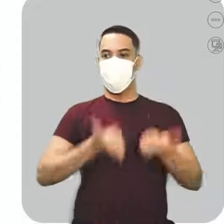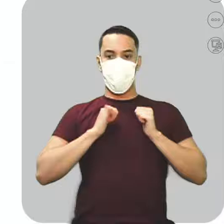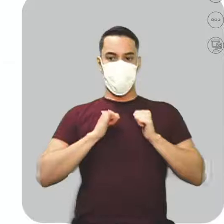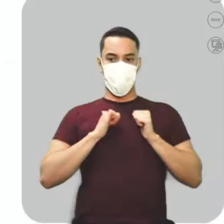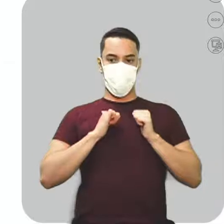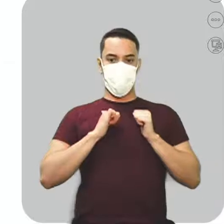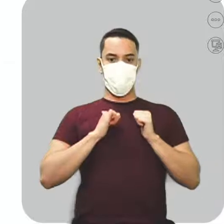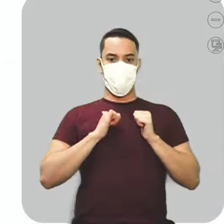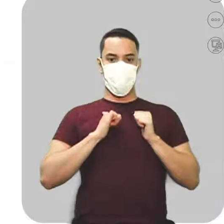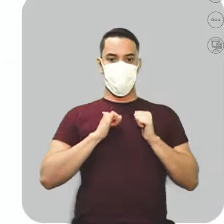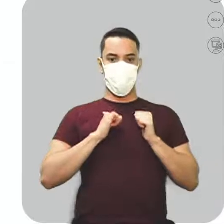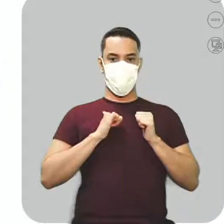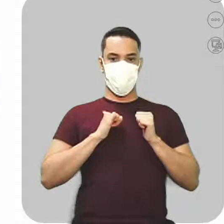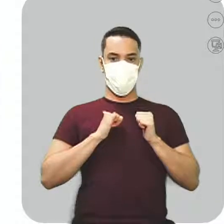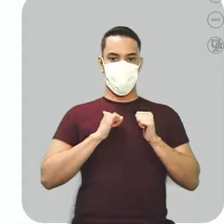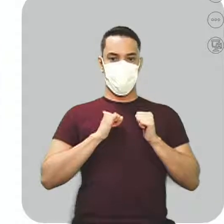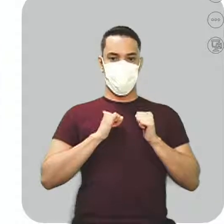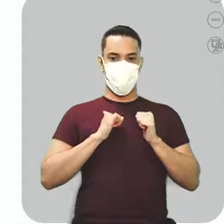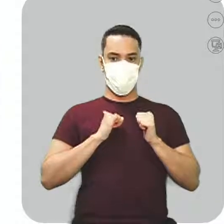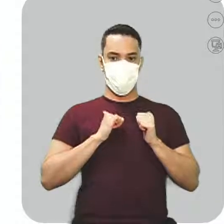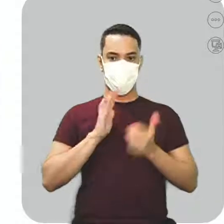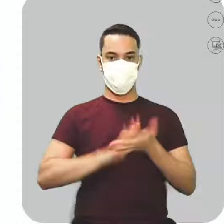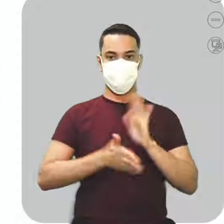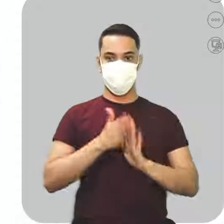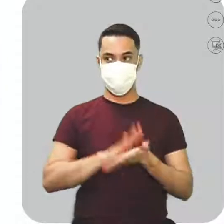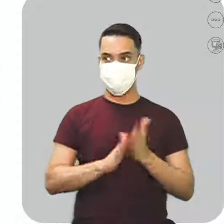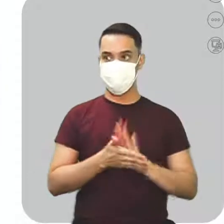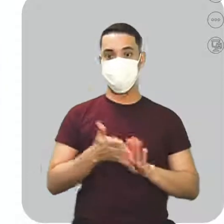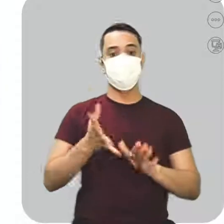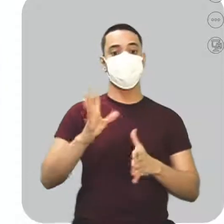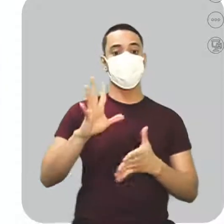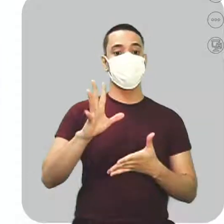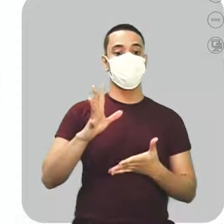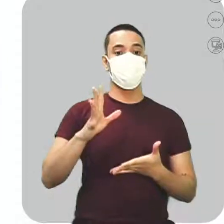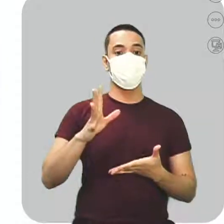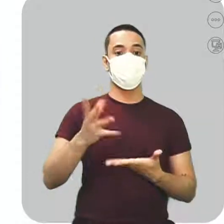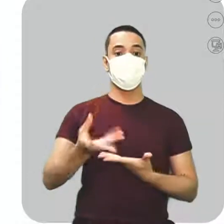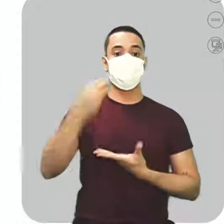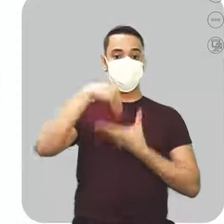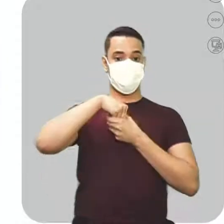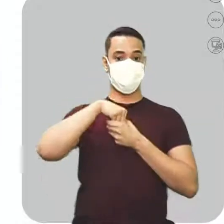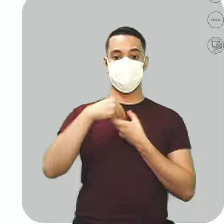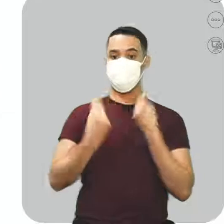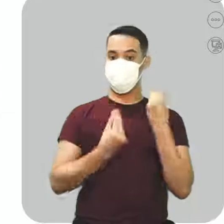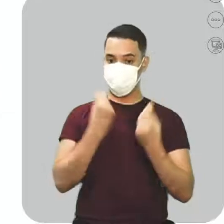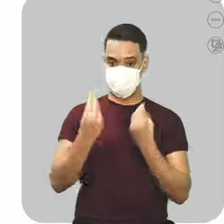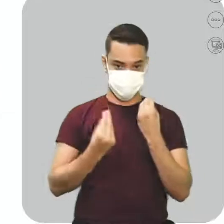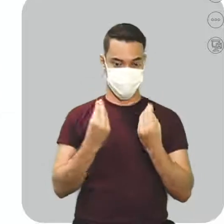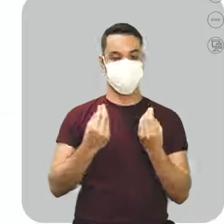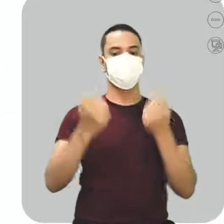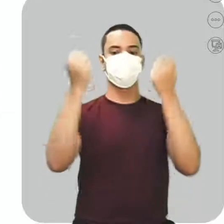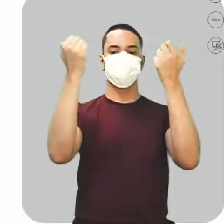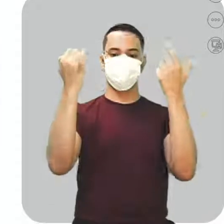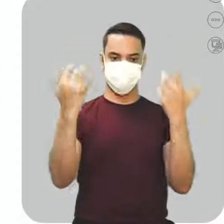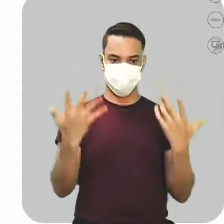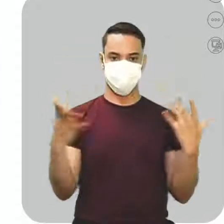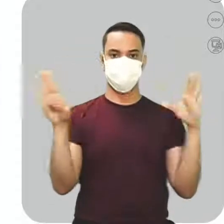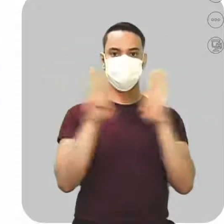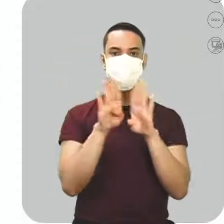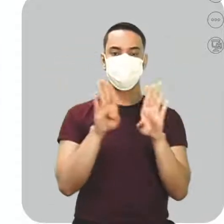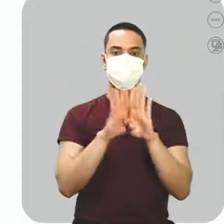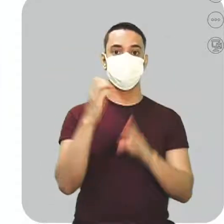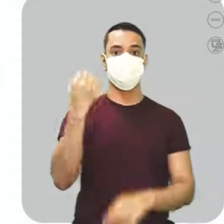impessoal, tá bom? E a subjetiva, como que vai ser? Dissertação subjetiva,